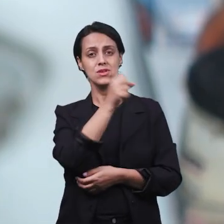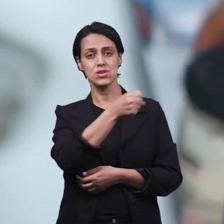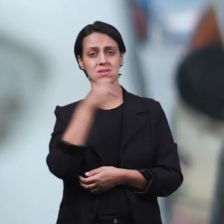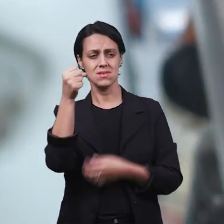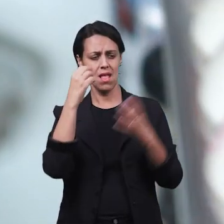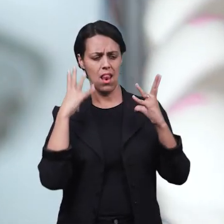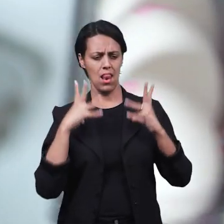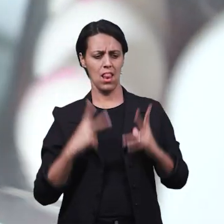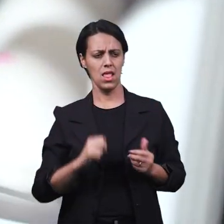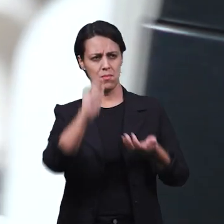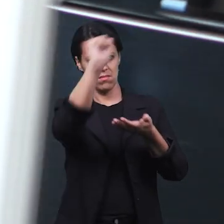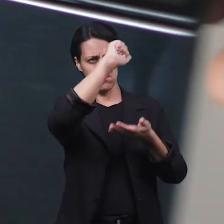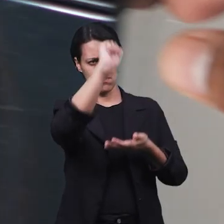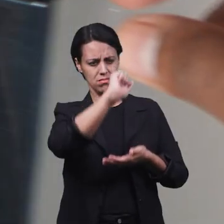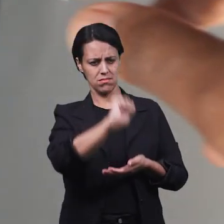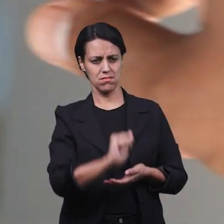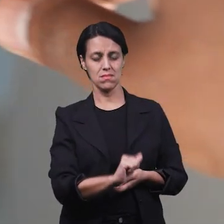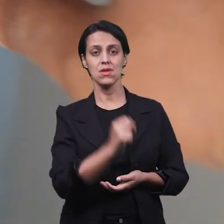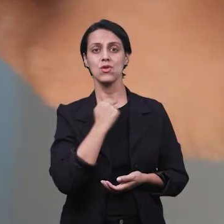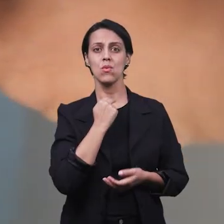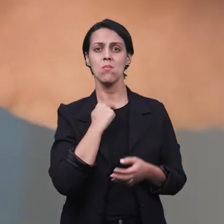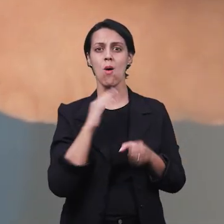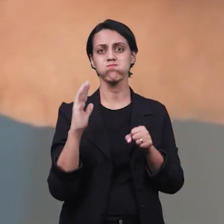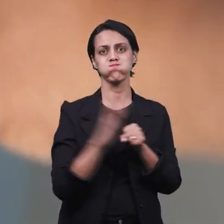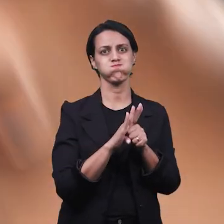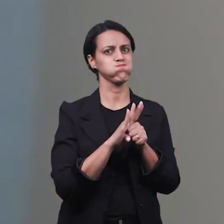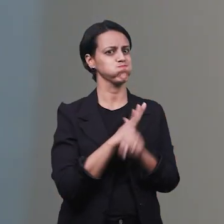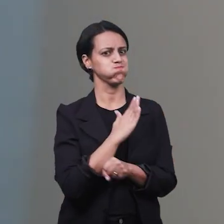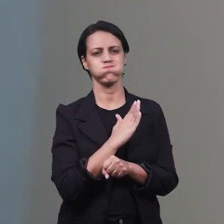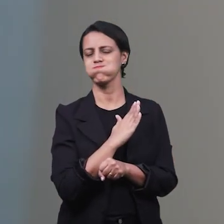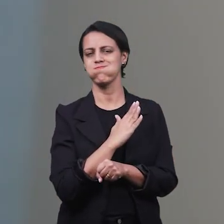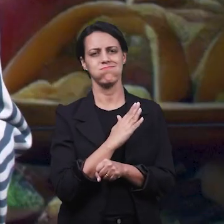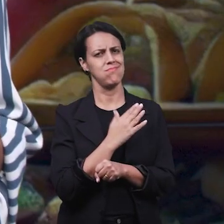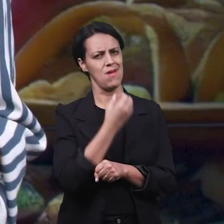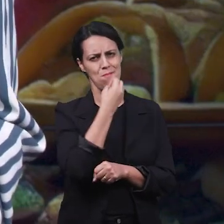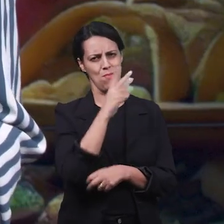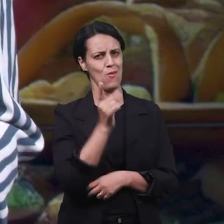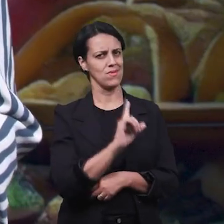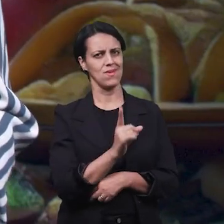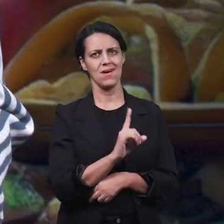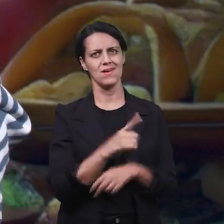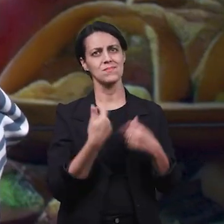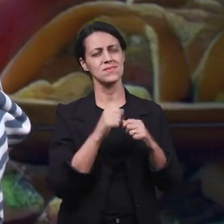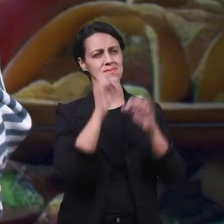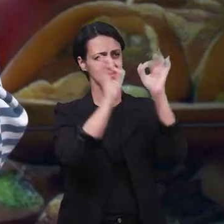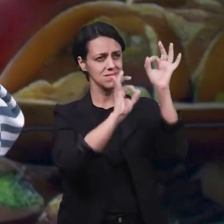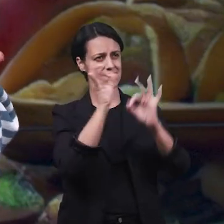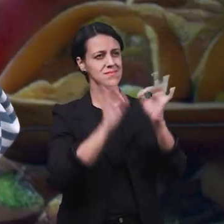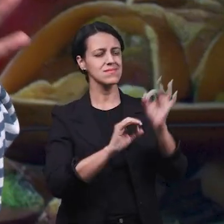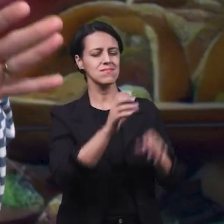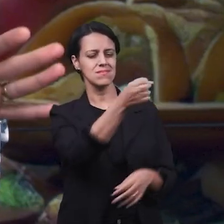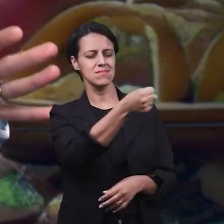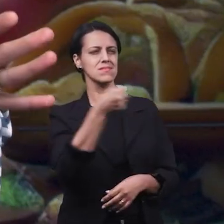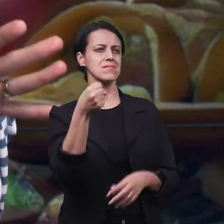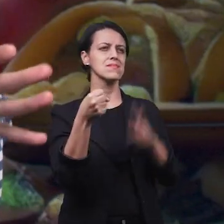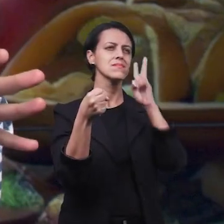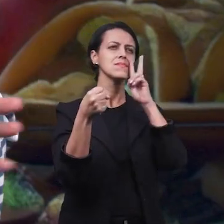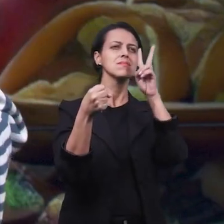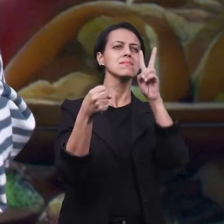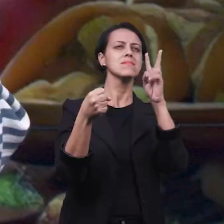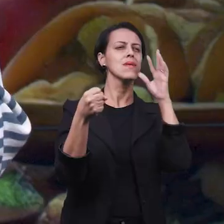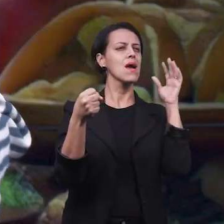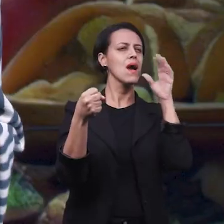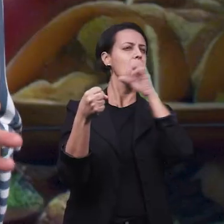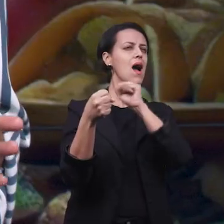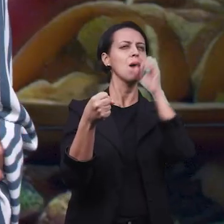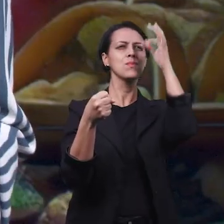A geladeira nunca deve ficar muito cheia de alimentos. Organize de forma que seja possível visualizar